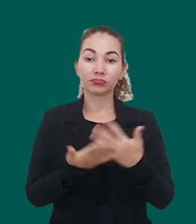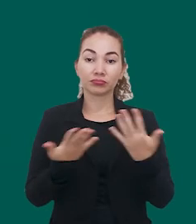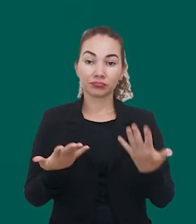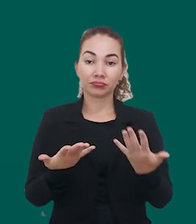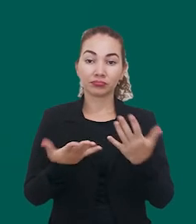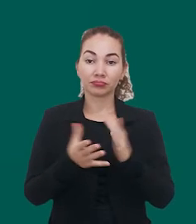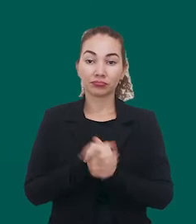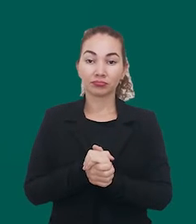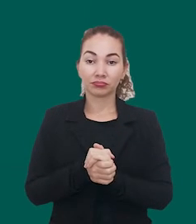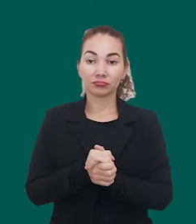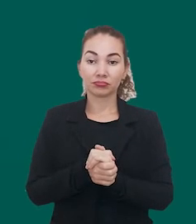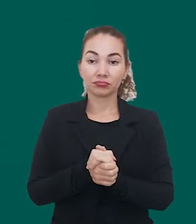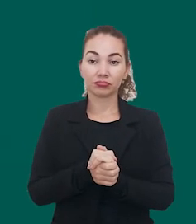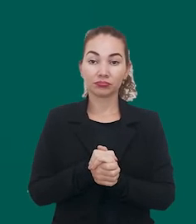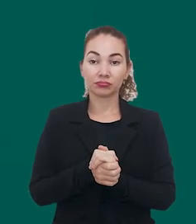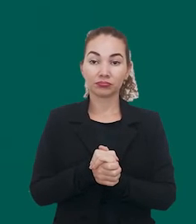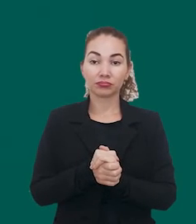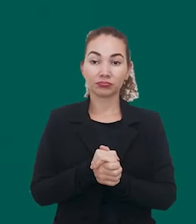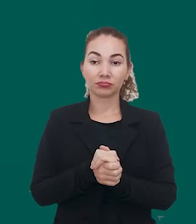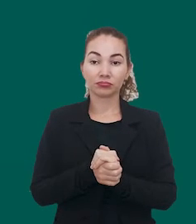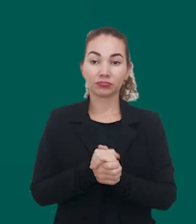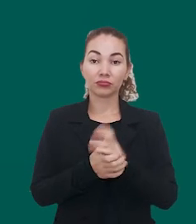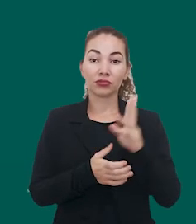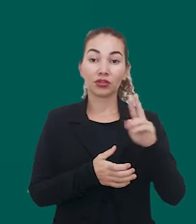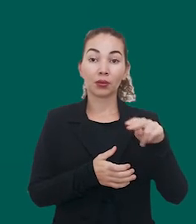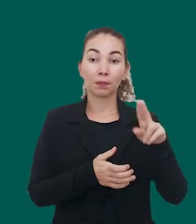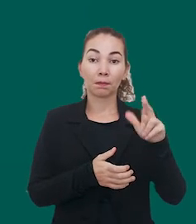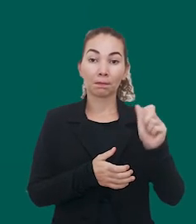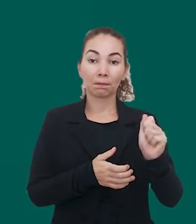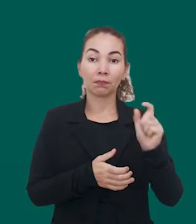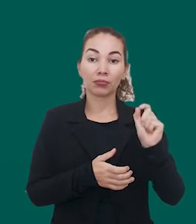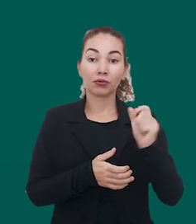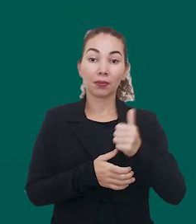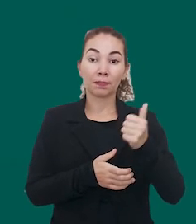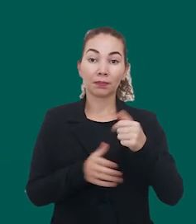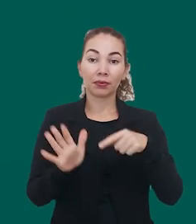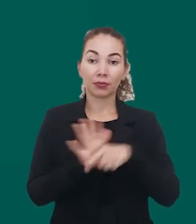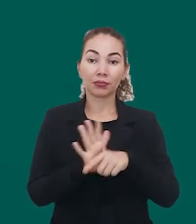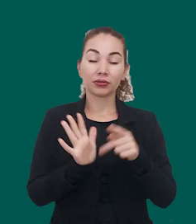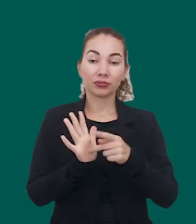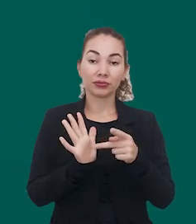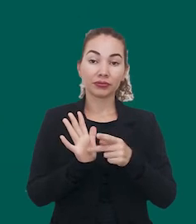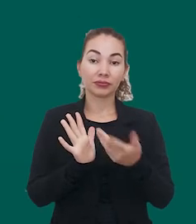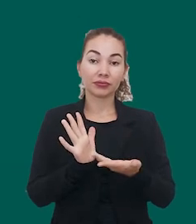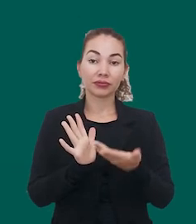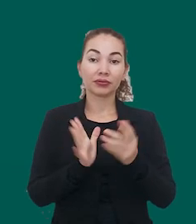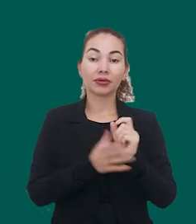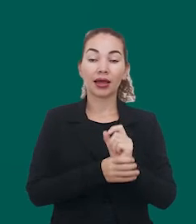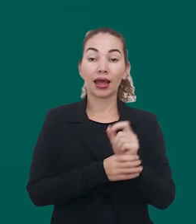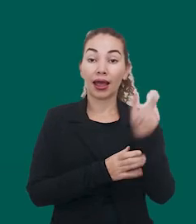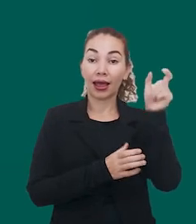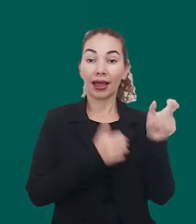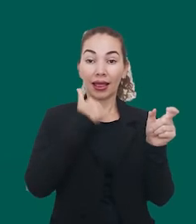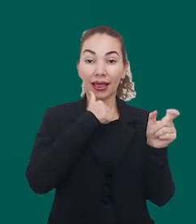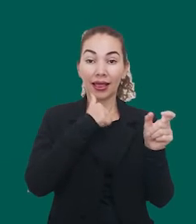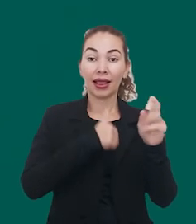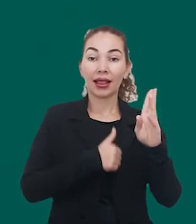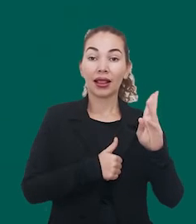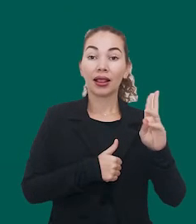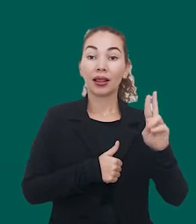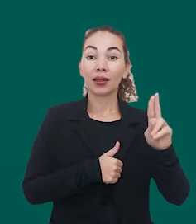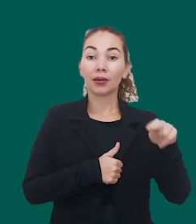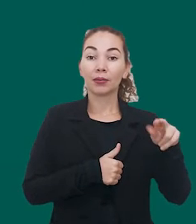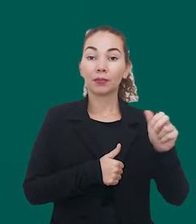tentar seguir a ordem aqui, a gente vai tentando conversar. A Bruna, eu acho que é a primeira pergunta, na verdade, né? A Bruna pergunta assim,